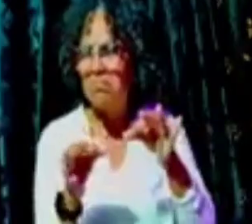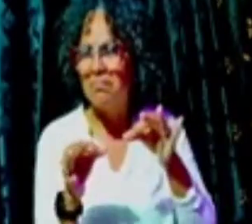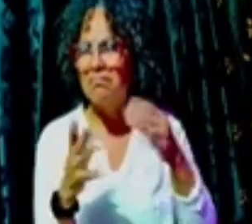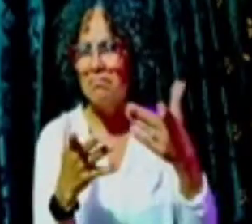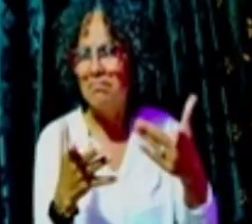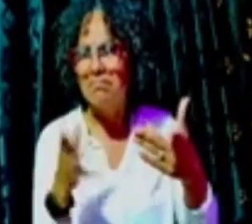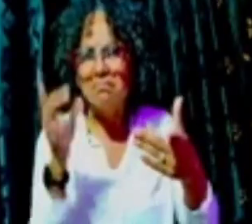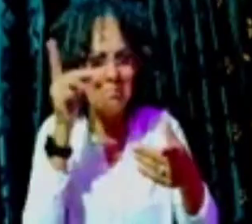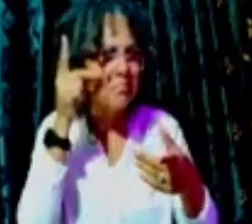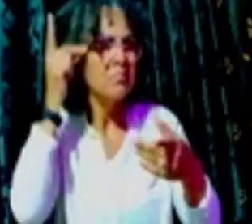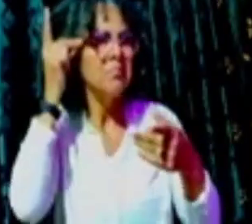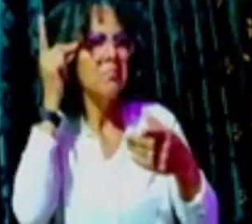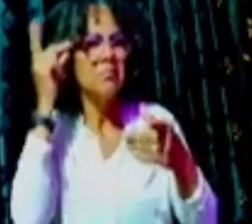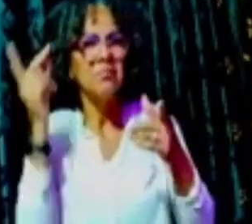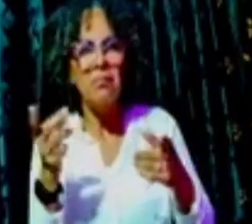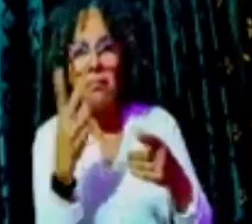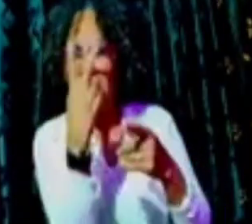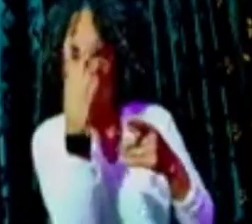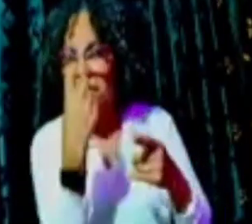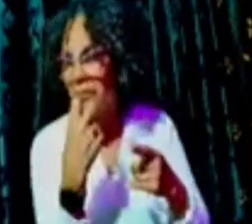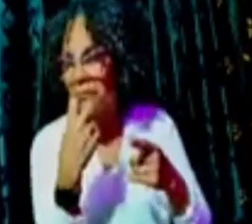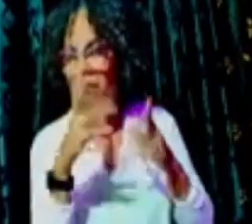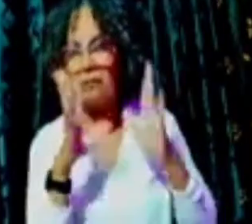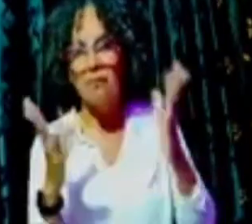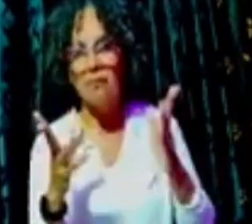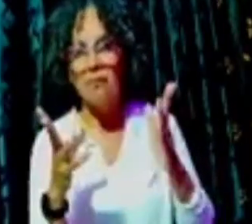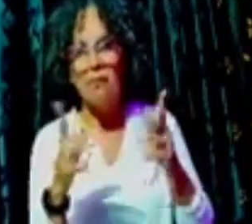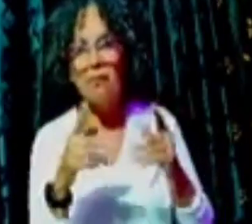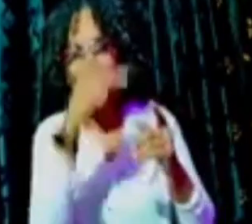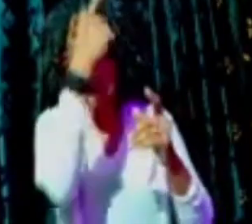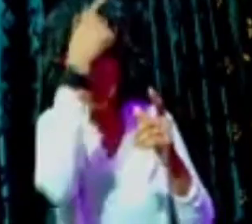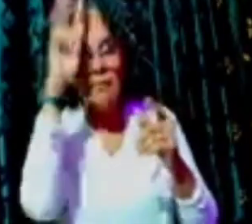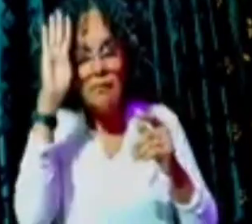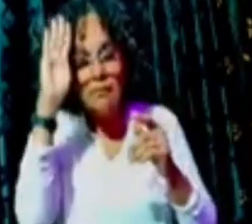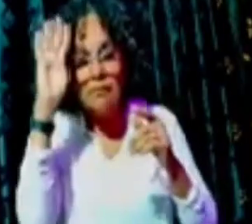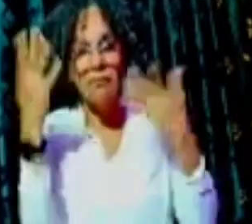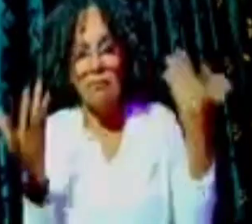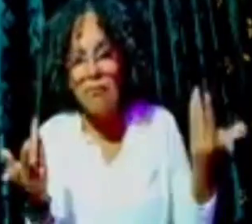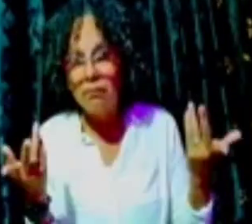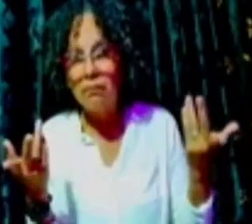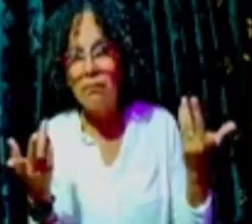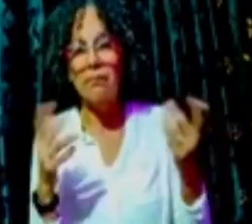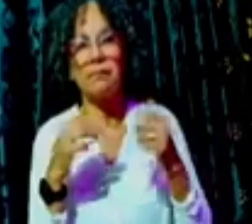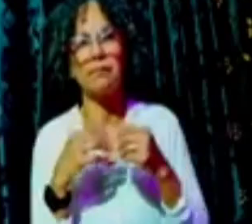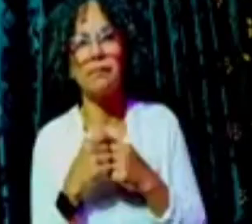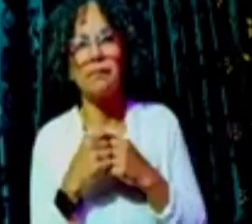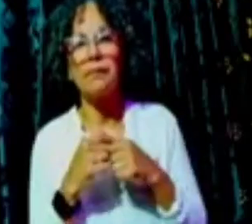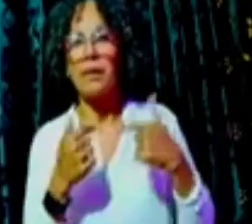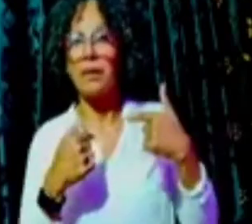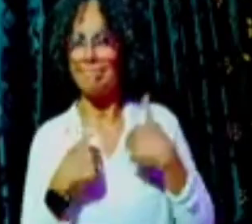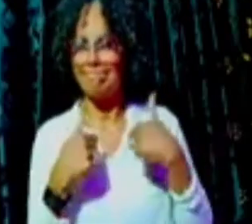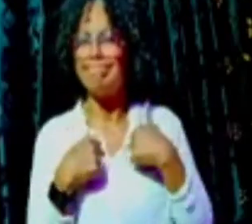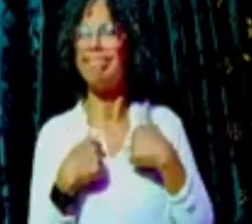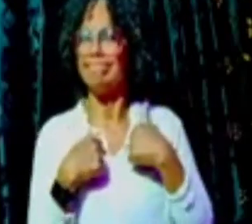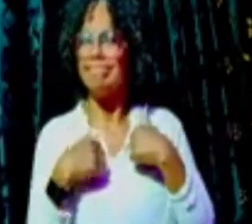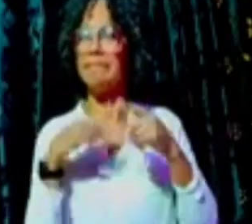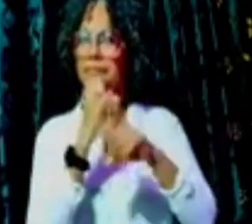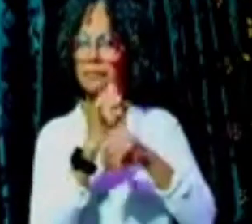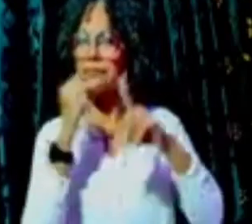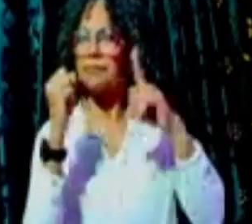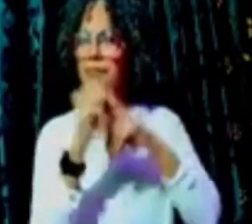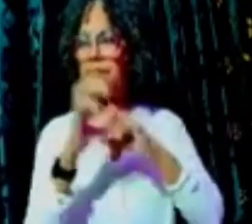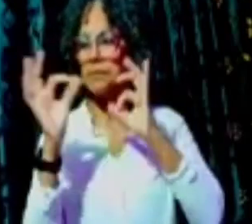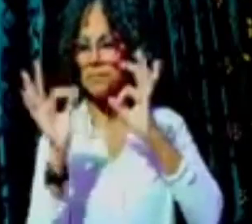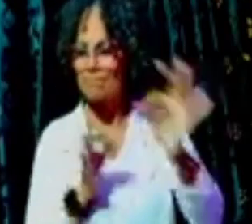Down, com a TDAH, né? Então, assim, a gente também precisa, como sociedade, a gente precisa